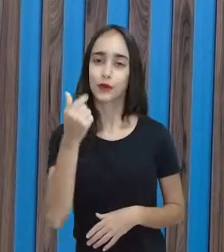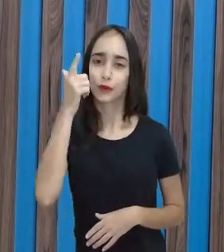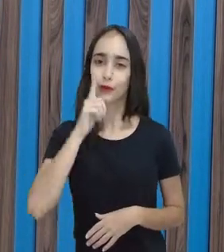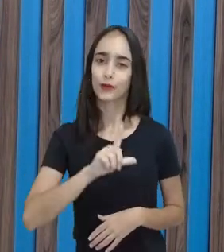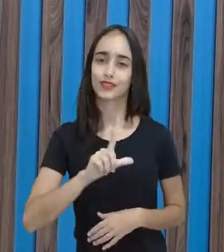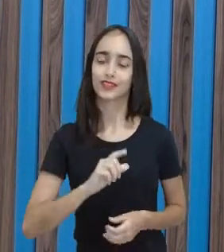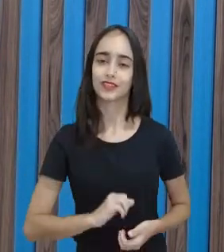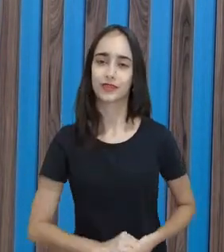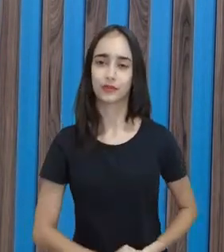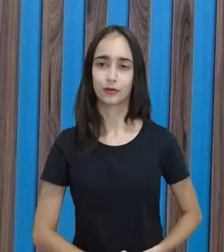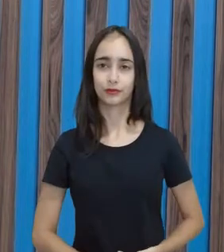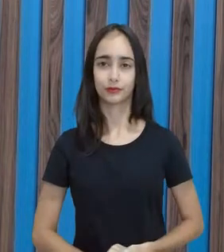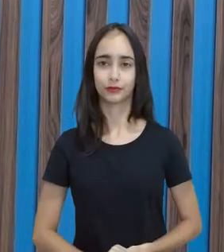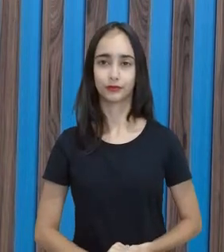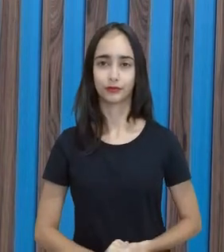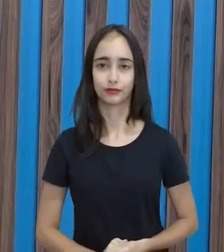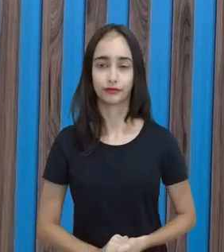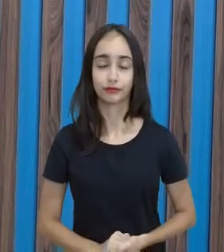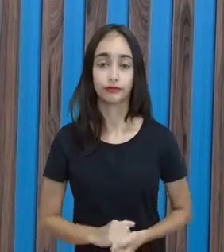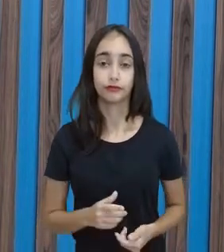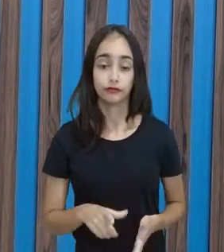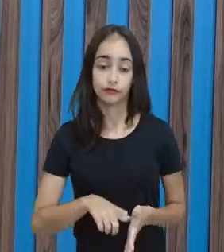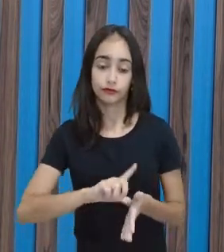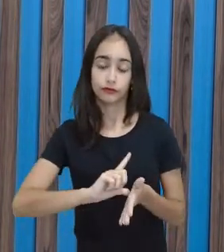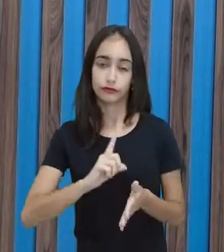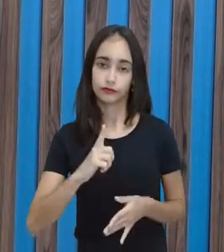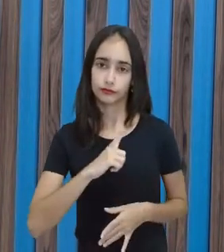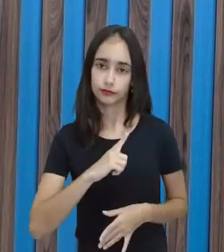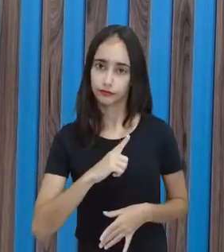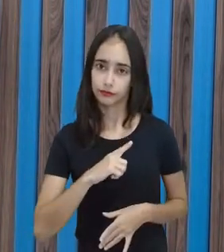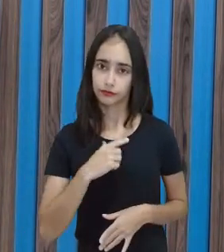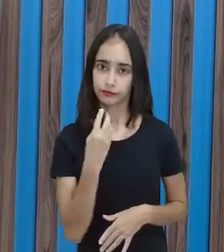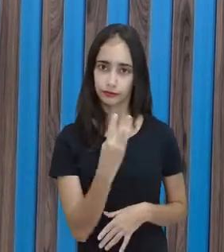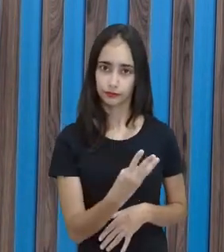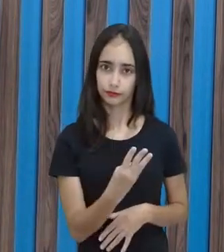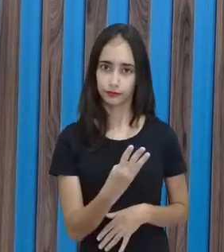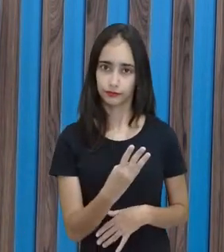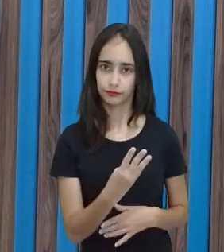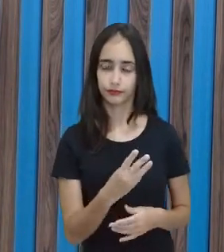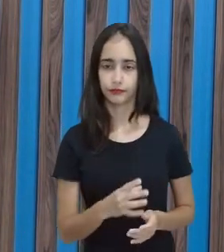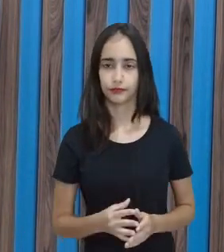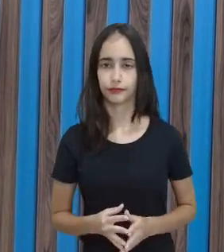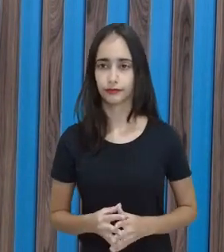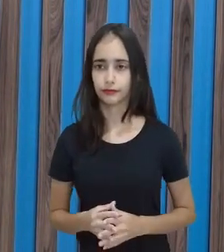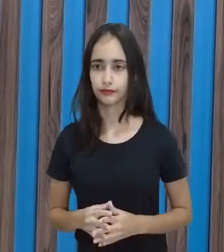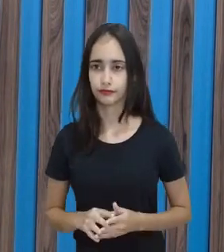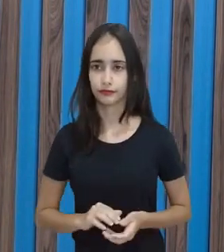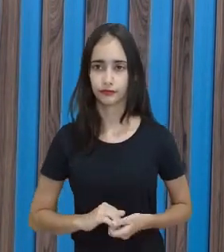recebeu. Nós tínhamos antes 3.